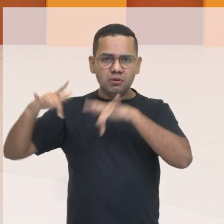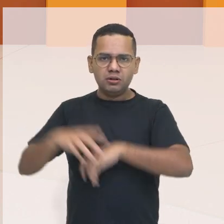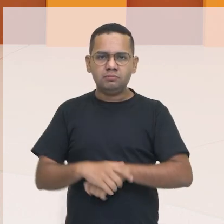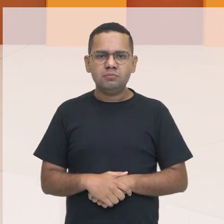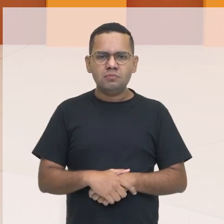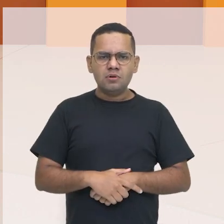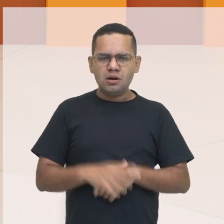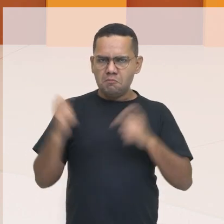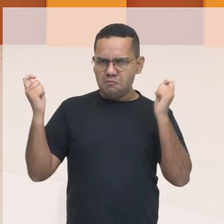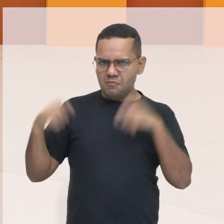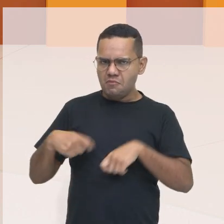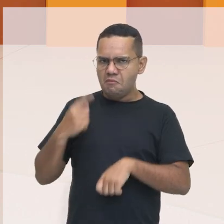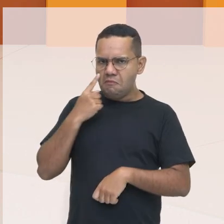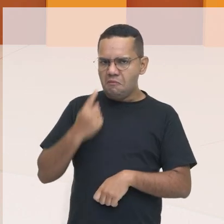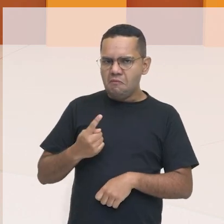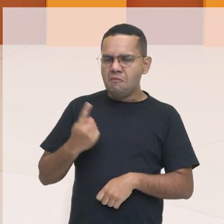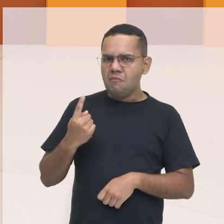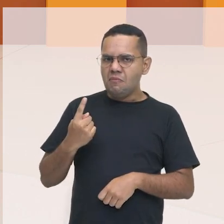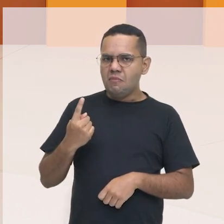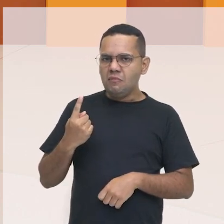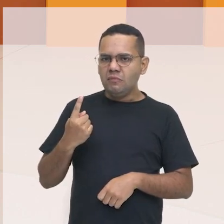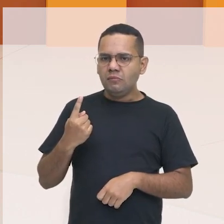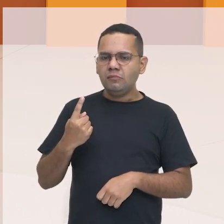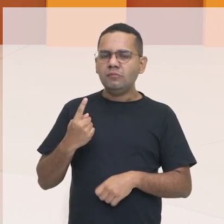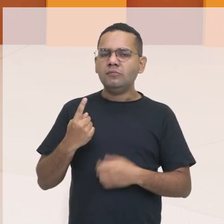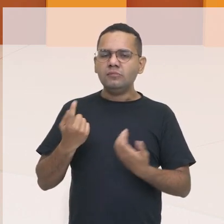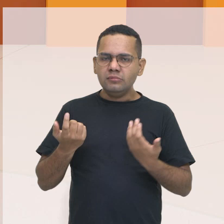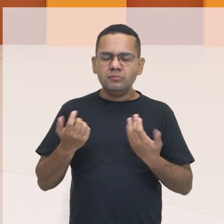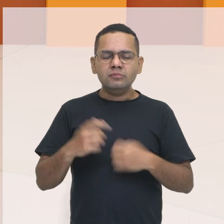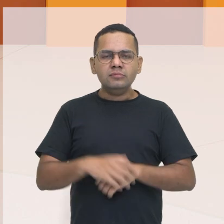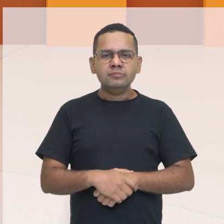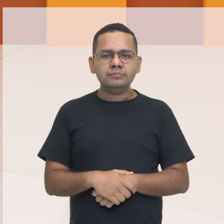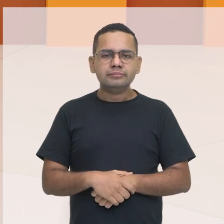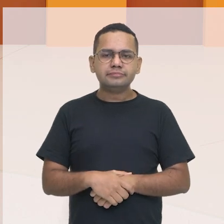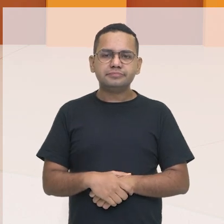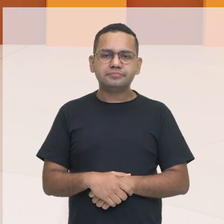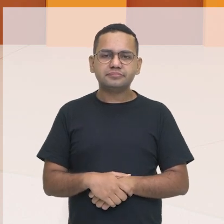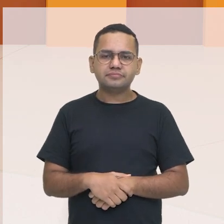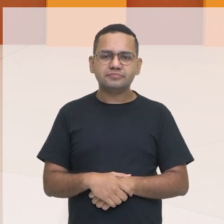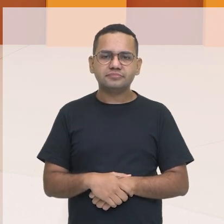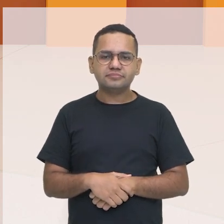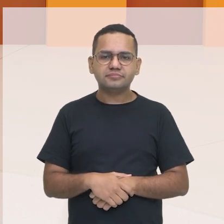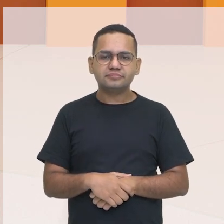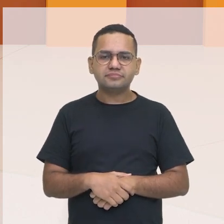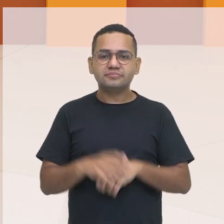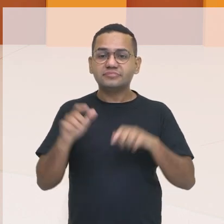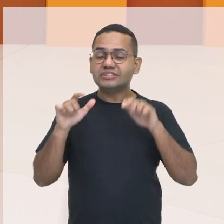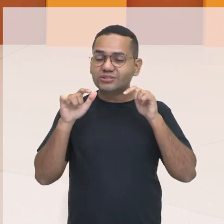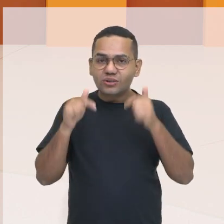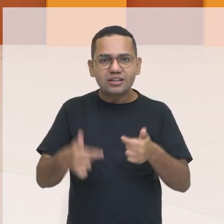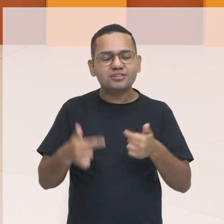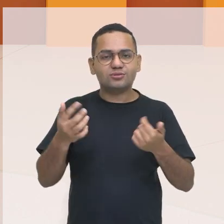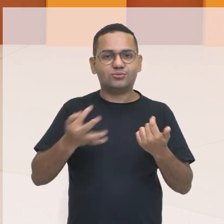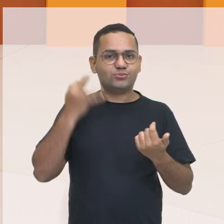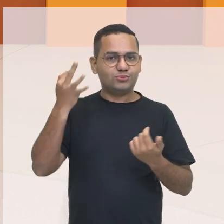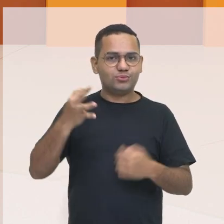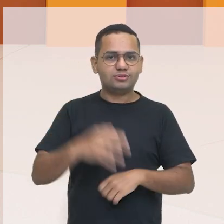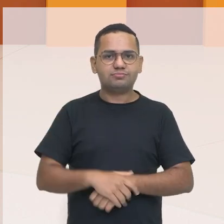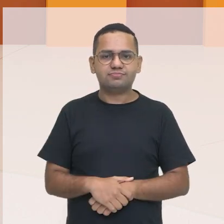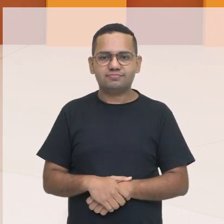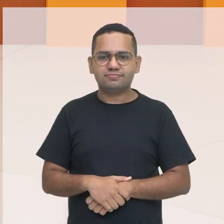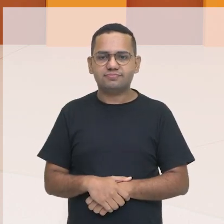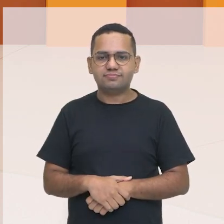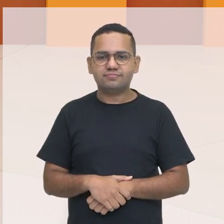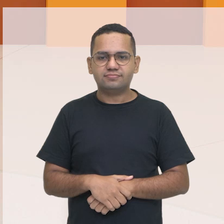isso? Né? Quem sabe, não é? Quem sabe? São cenas de muitos próximos capítulos